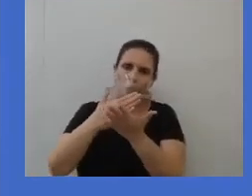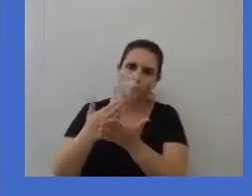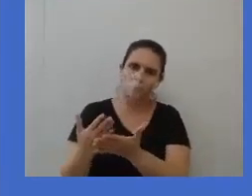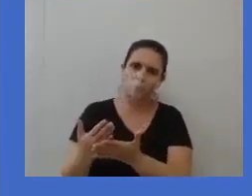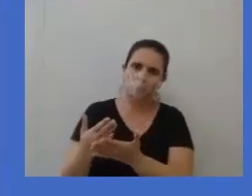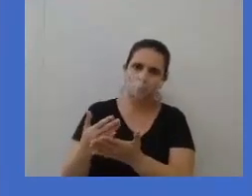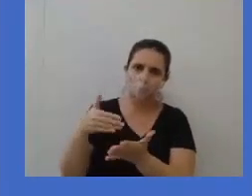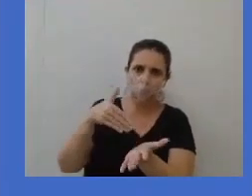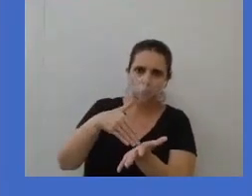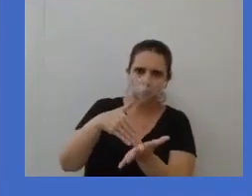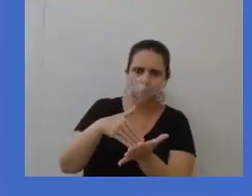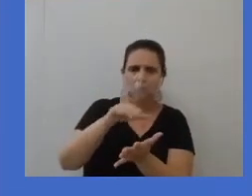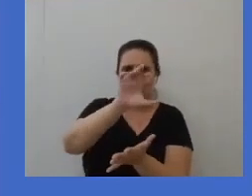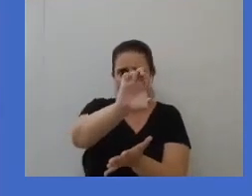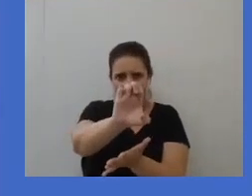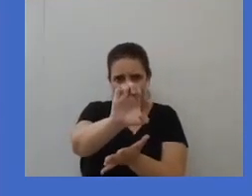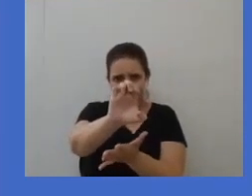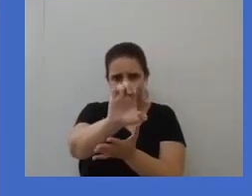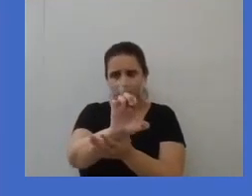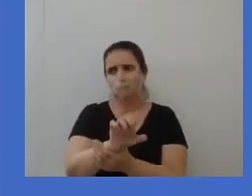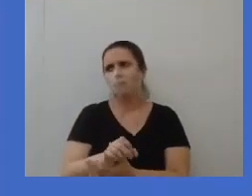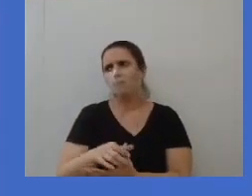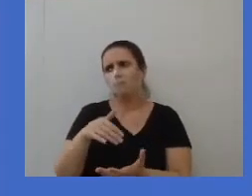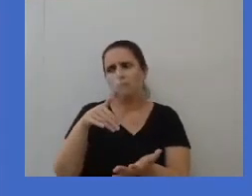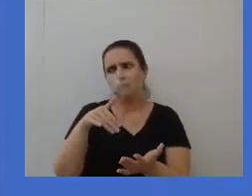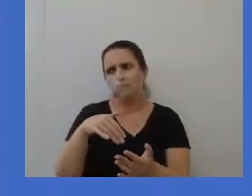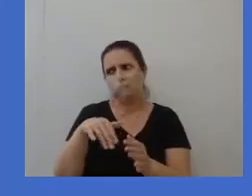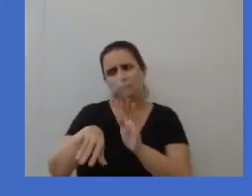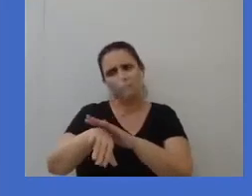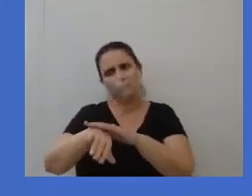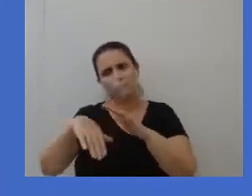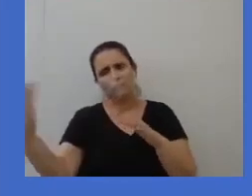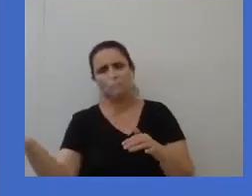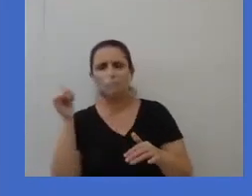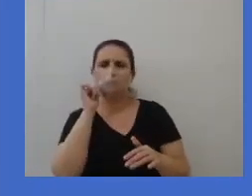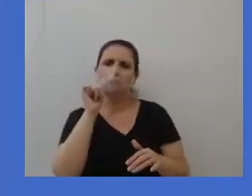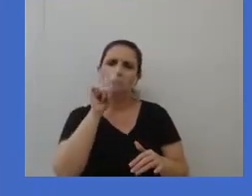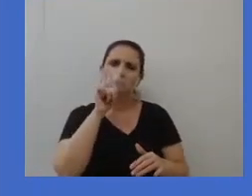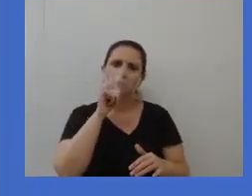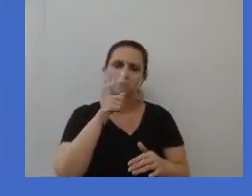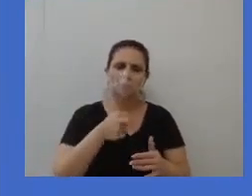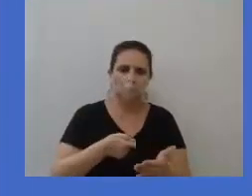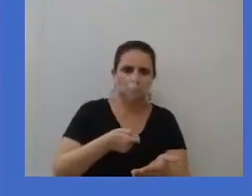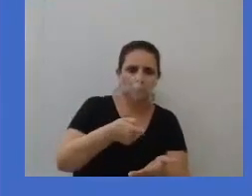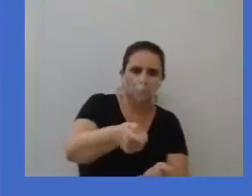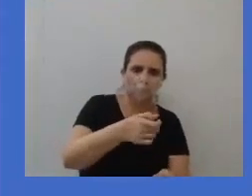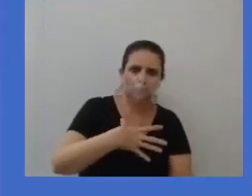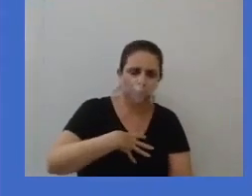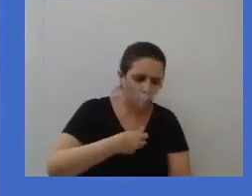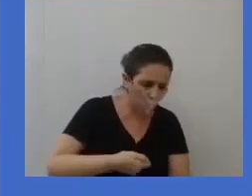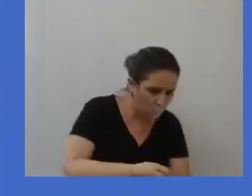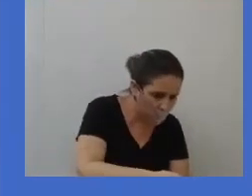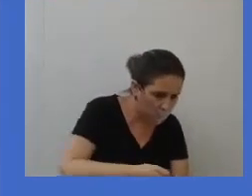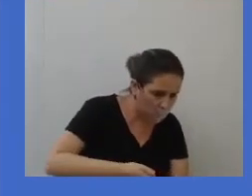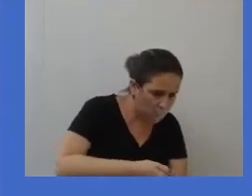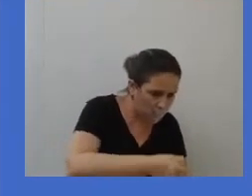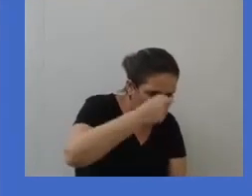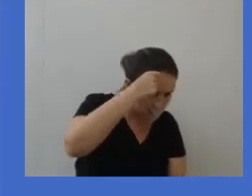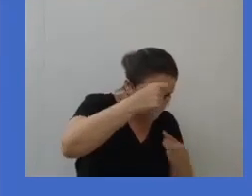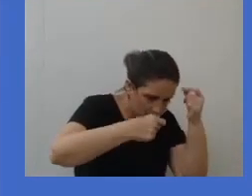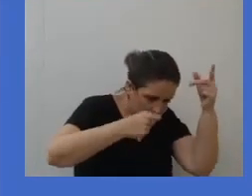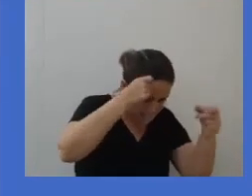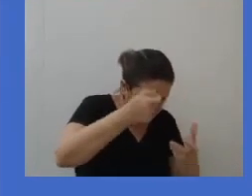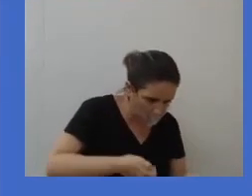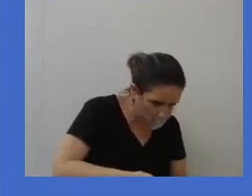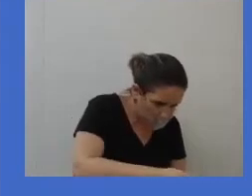uma olhada na letra E, gente. Lá na direita, a mãe está alimentando o seu filho com